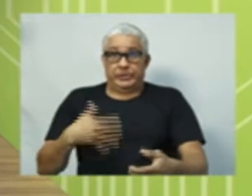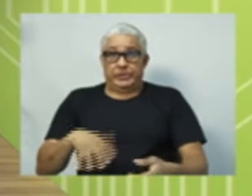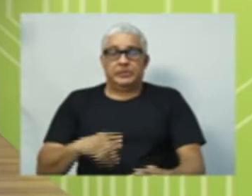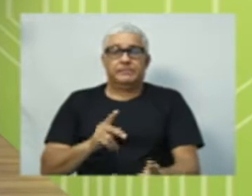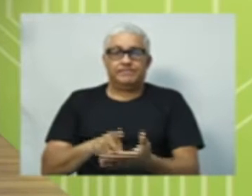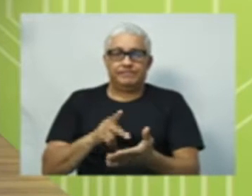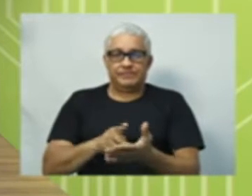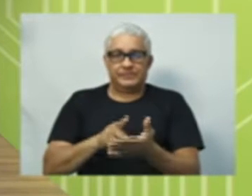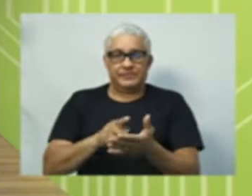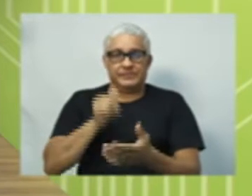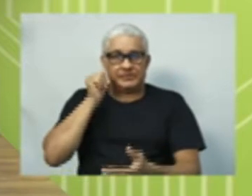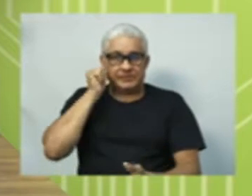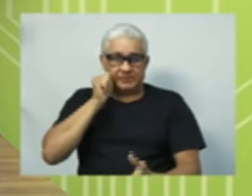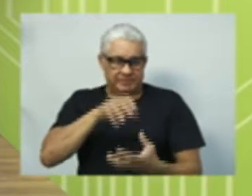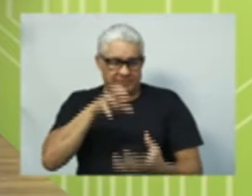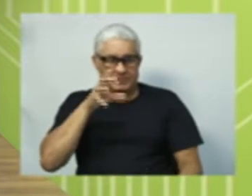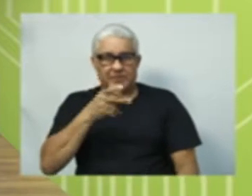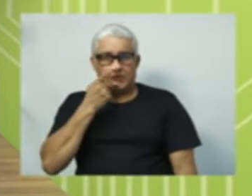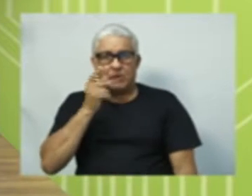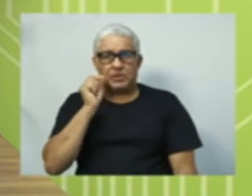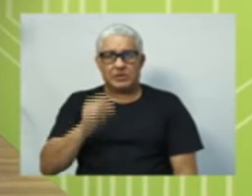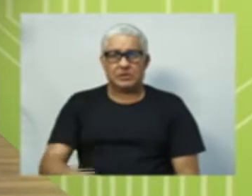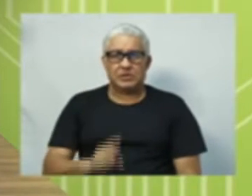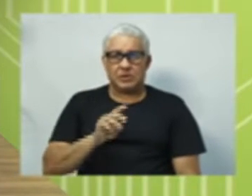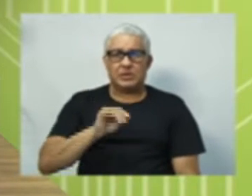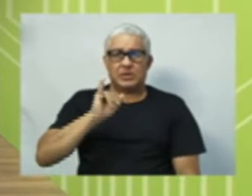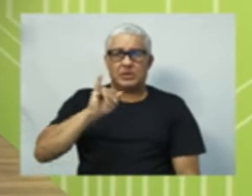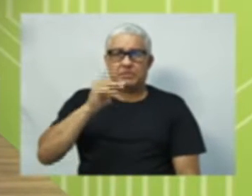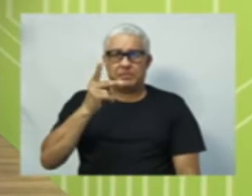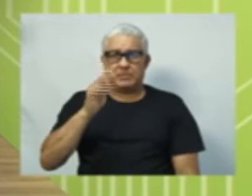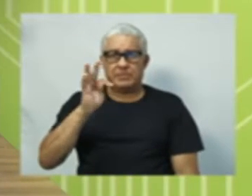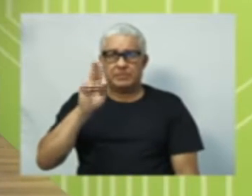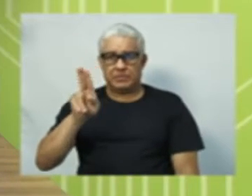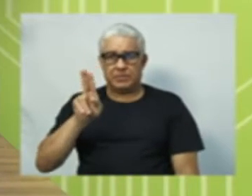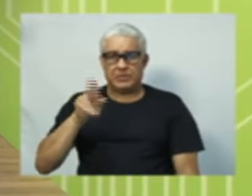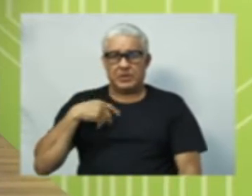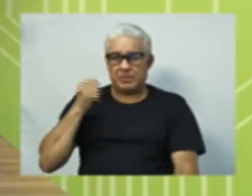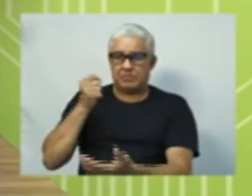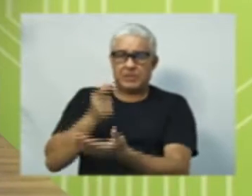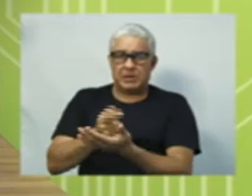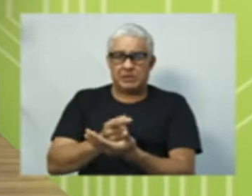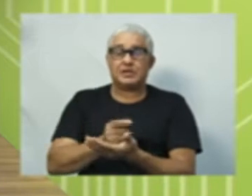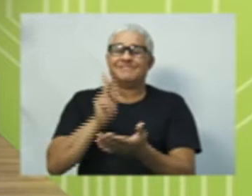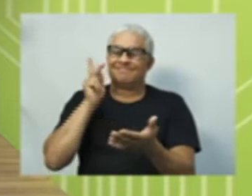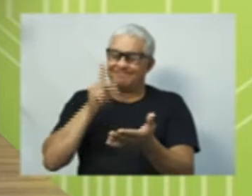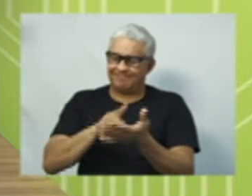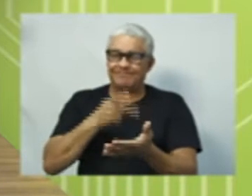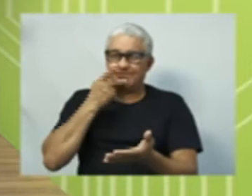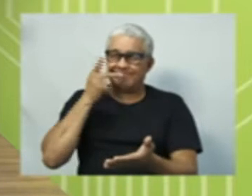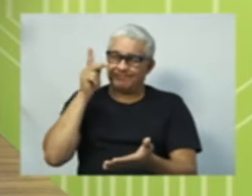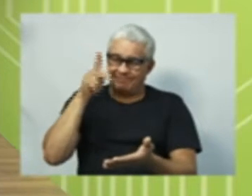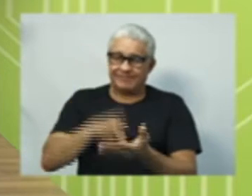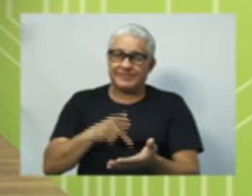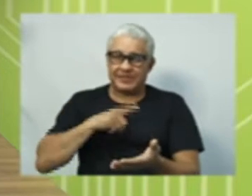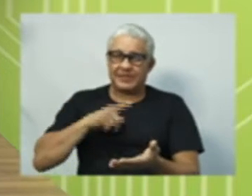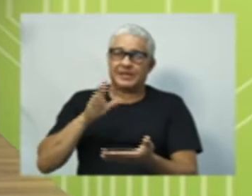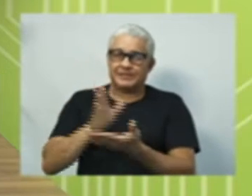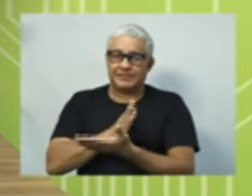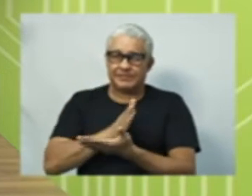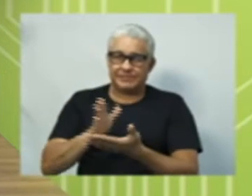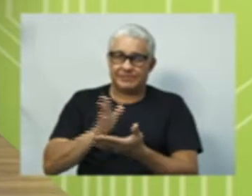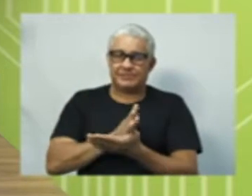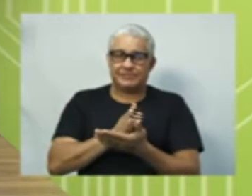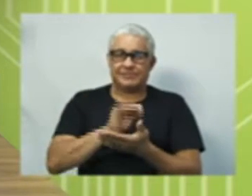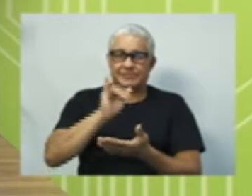uma senhora ali que ela falou como? Olha, só de IPTU eu pago tanto. E ela falou uma verdade. Tem impostos que ficam bem claro